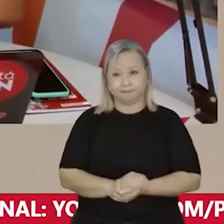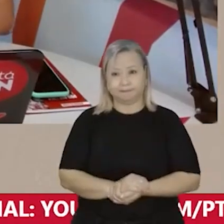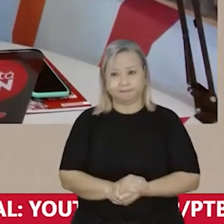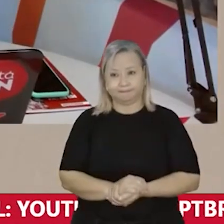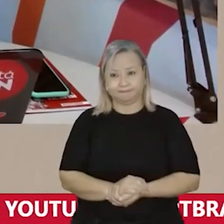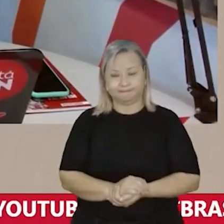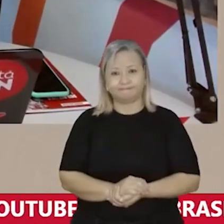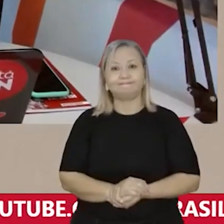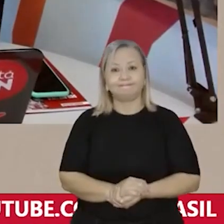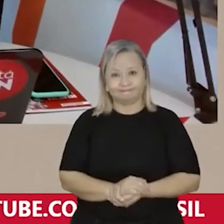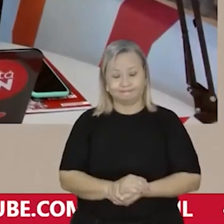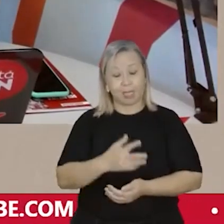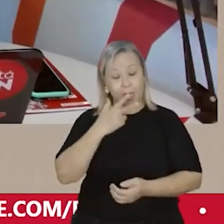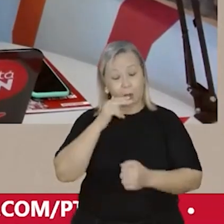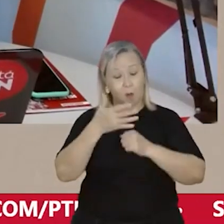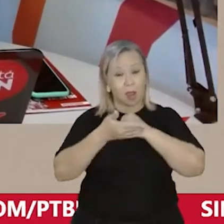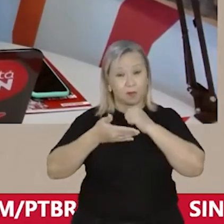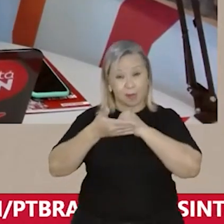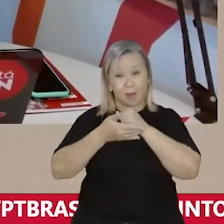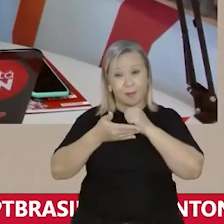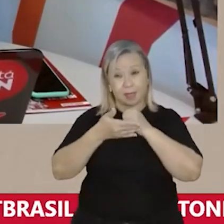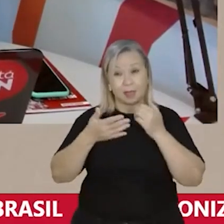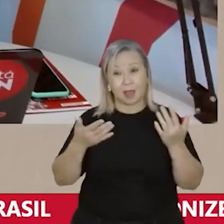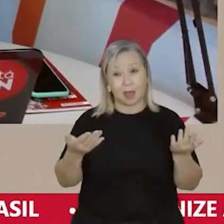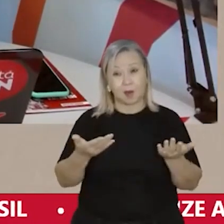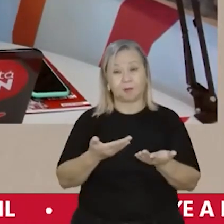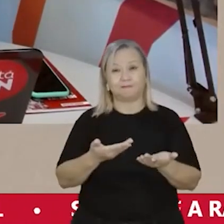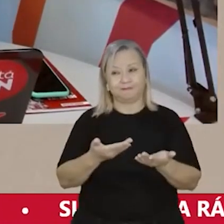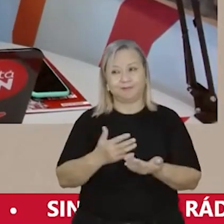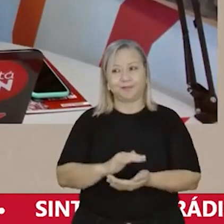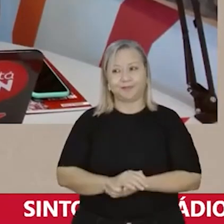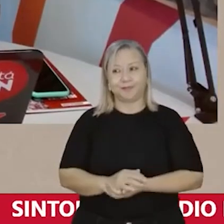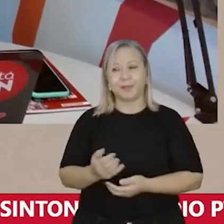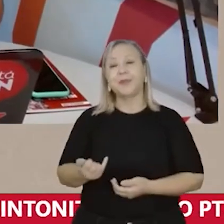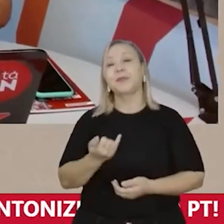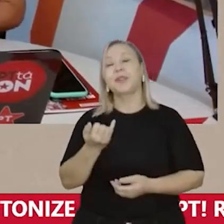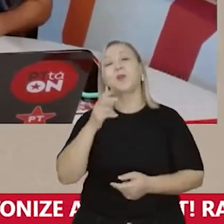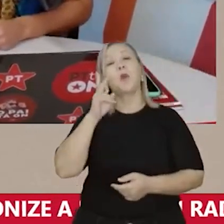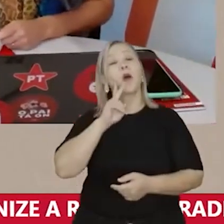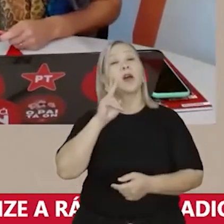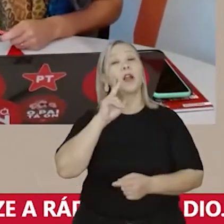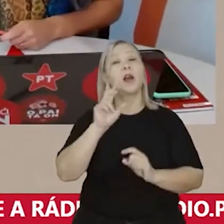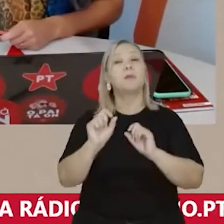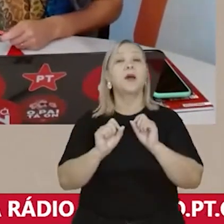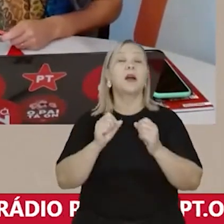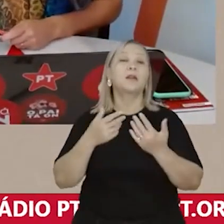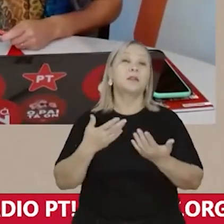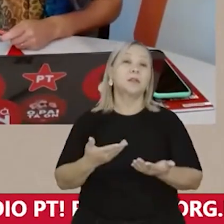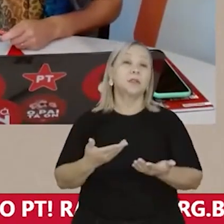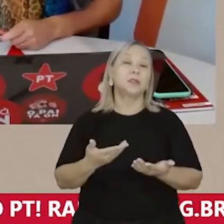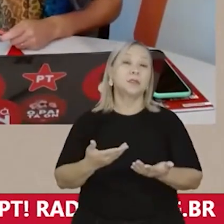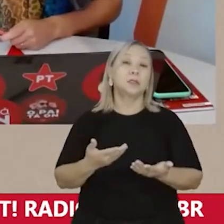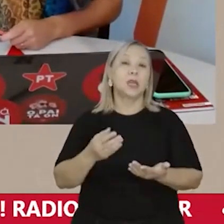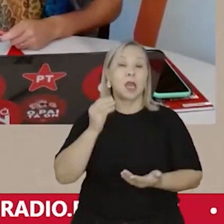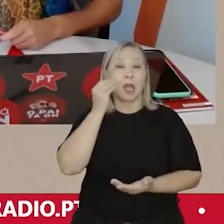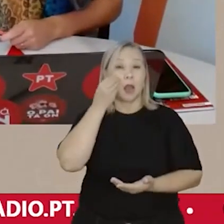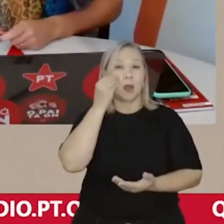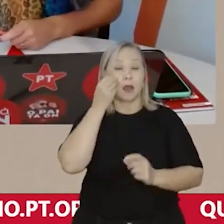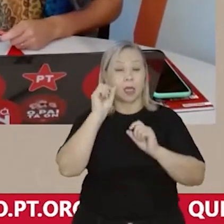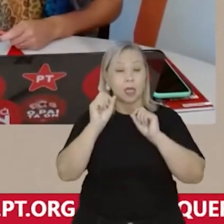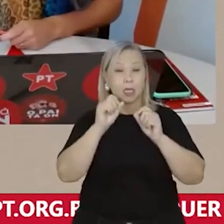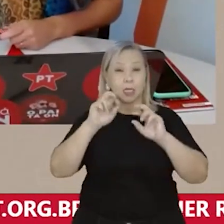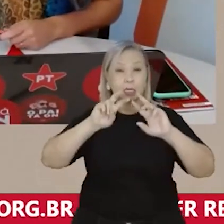Eu acho fundamental. Agora, é importante lembrar, Amanda, que tem uma